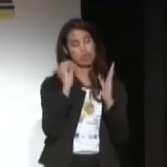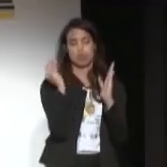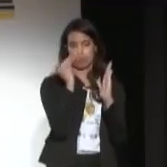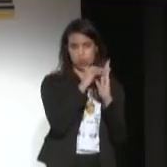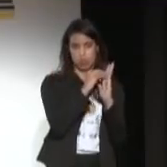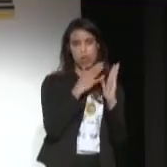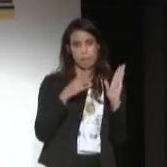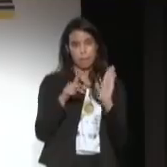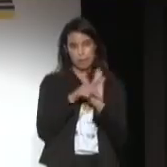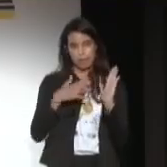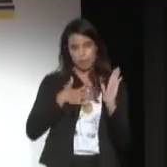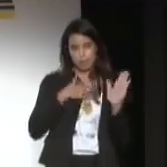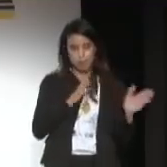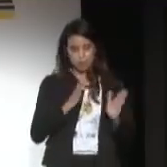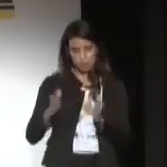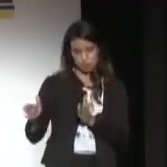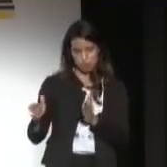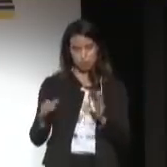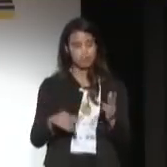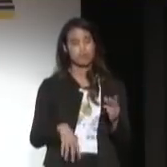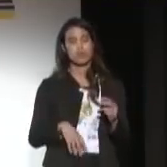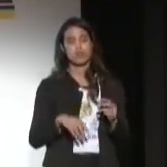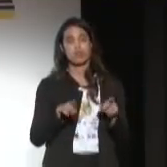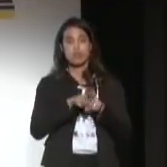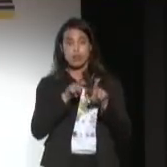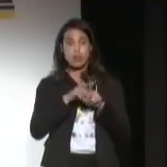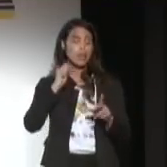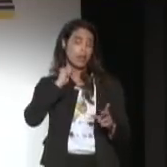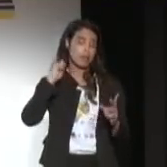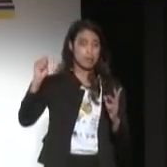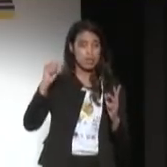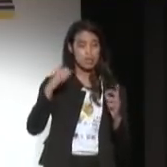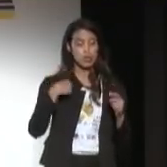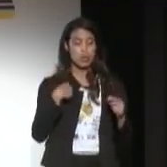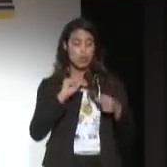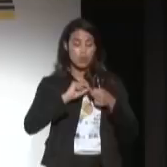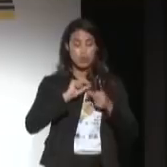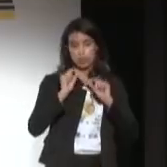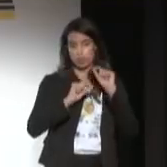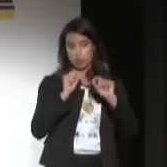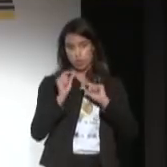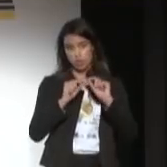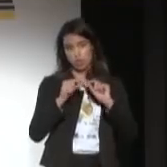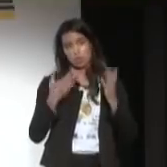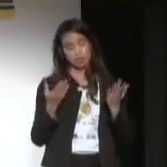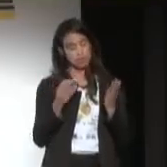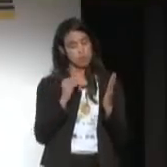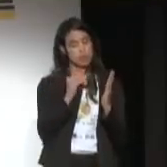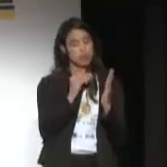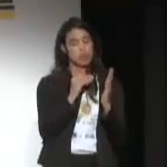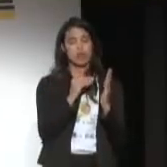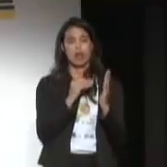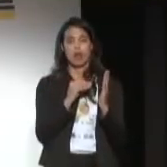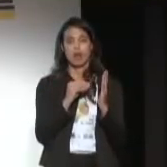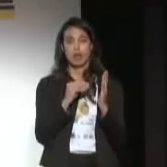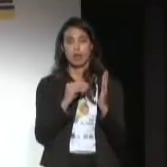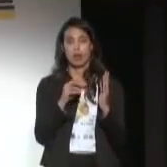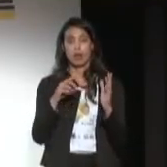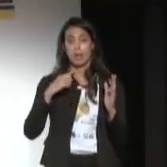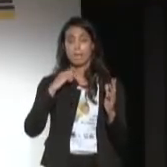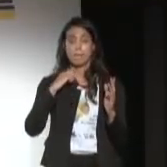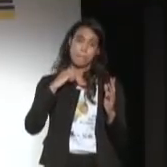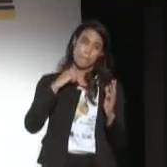é do meu plano de formação. Eu tenho aqui o que eu fiz em abril, tá? O que eu deveria ter feito. Eu tenho aqui a ação